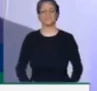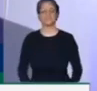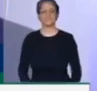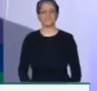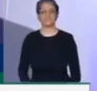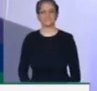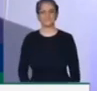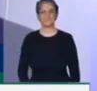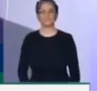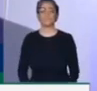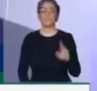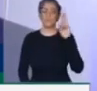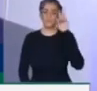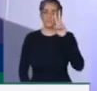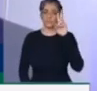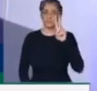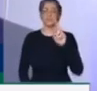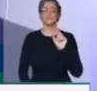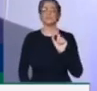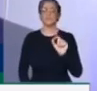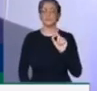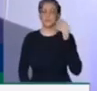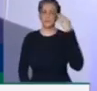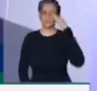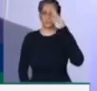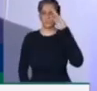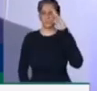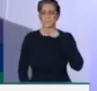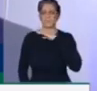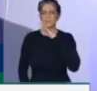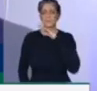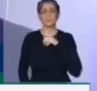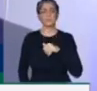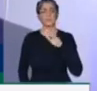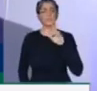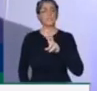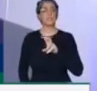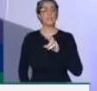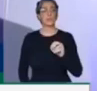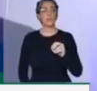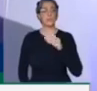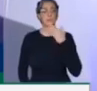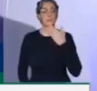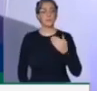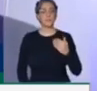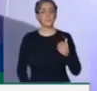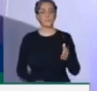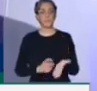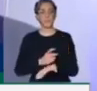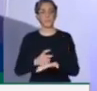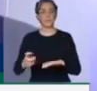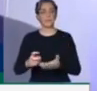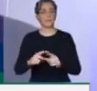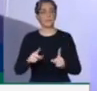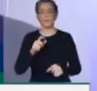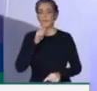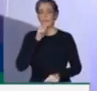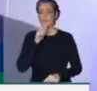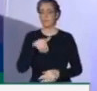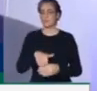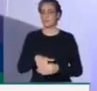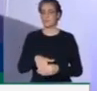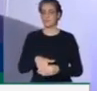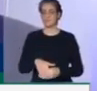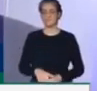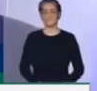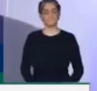impeachment, que o genocida Bolsonaro tem mais de 50 pedidos de impeachment e nenhum é colocado em votação. E